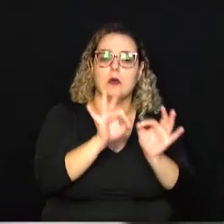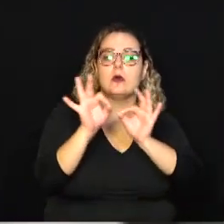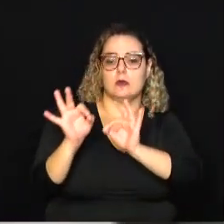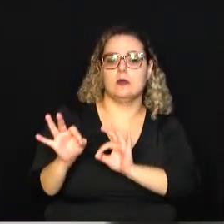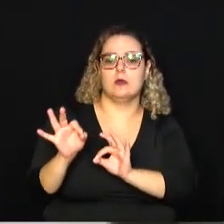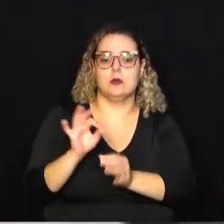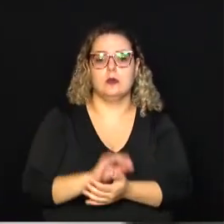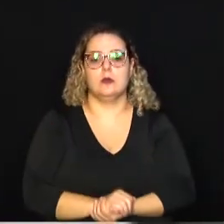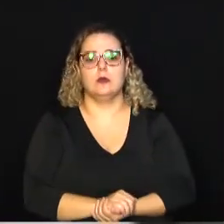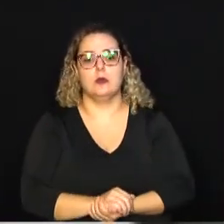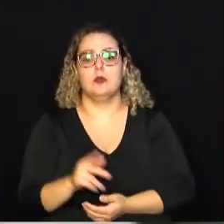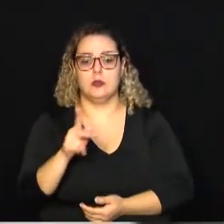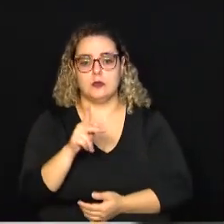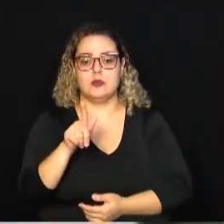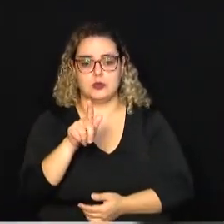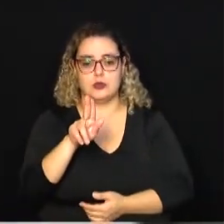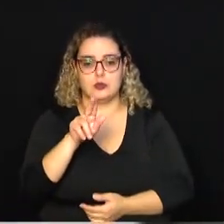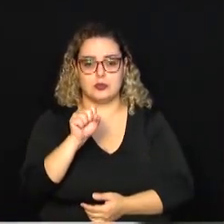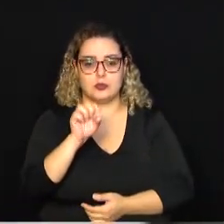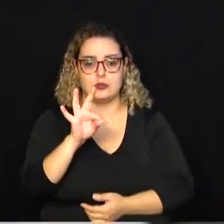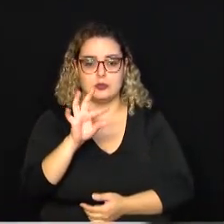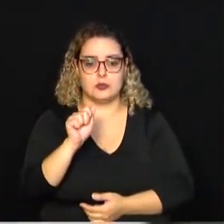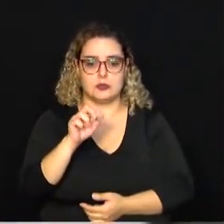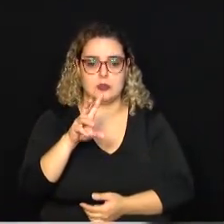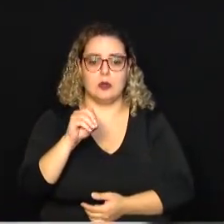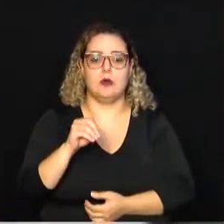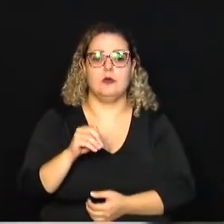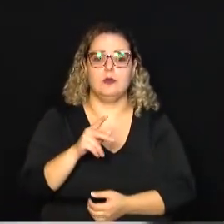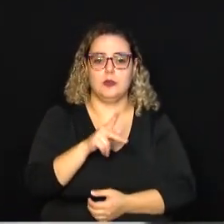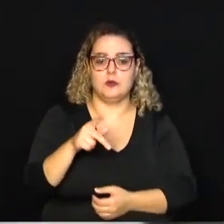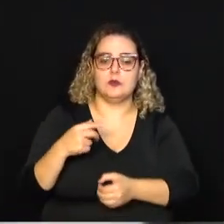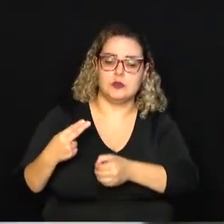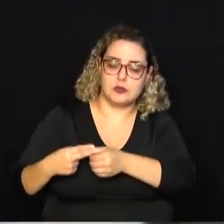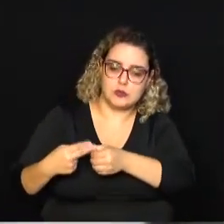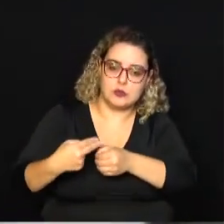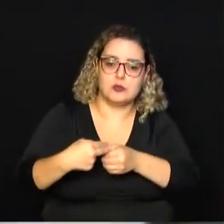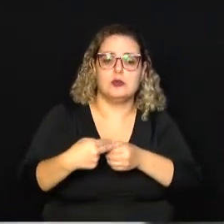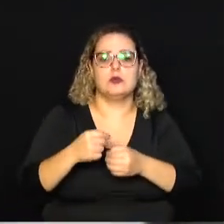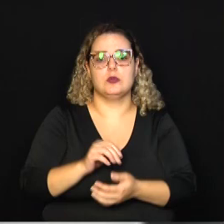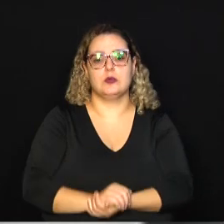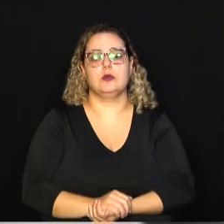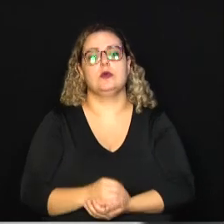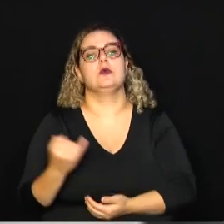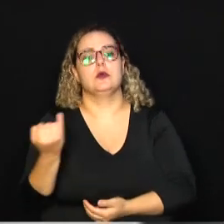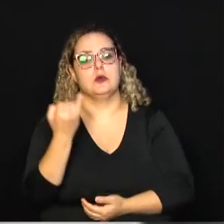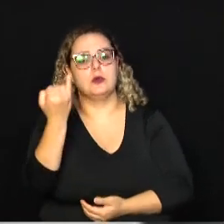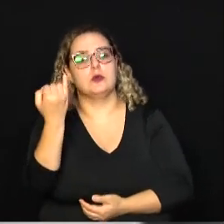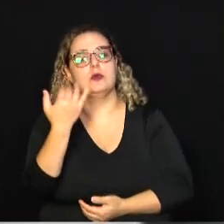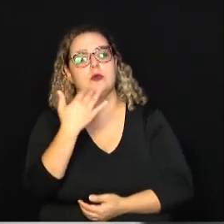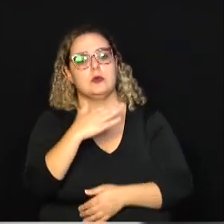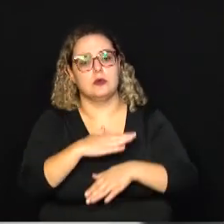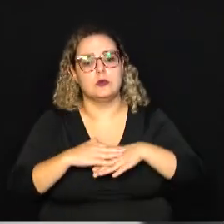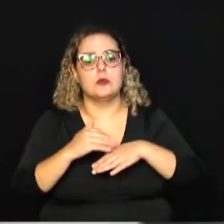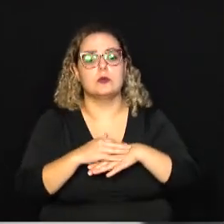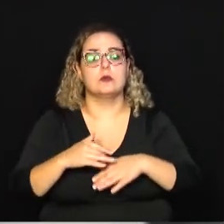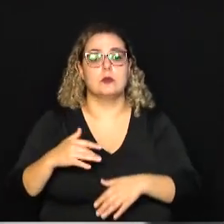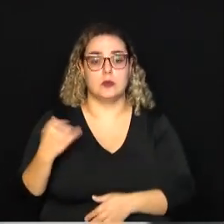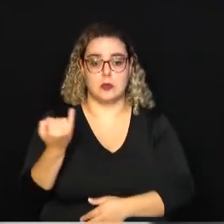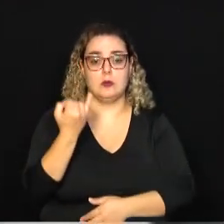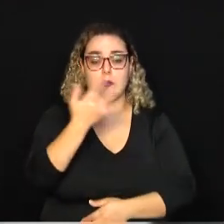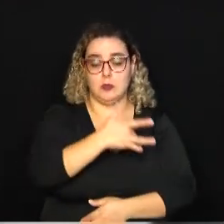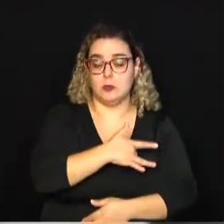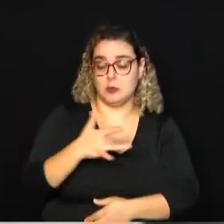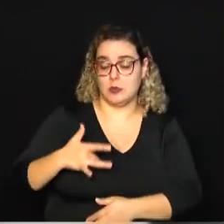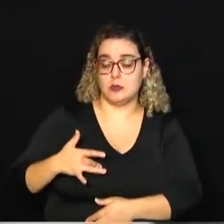Gustavo é professor da saúde coletiva da Unicamp, uma pessoa muito querida e importante para a saúde pública.